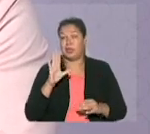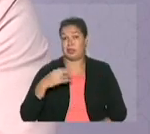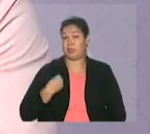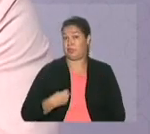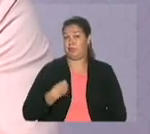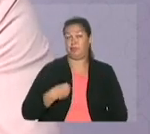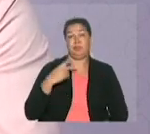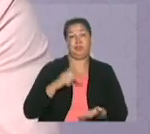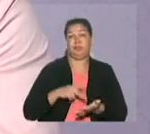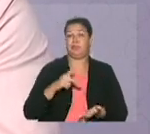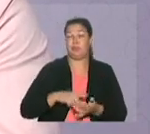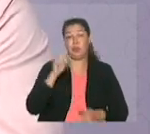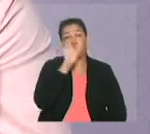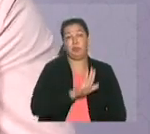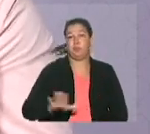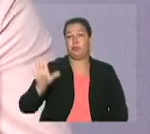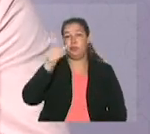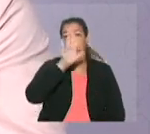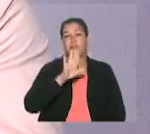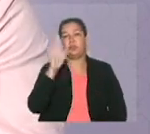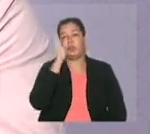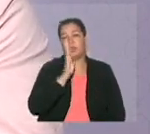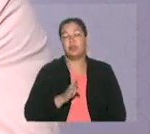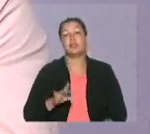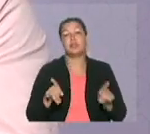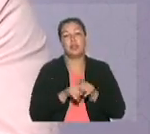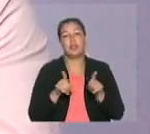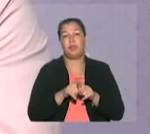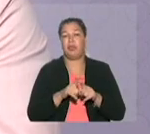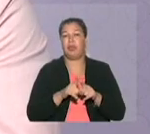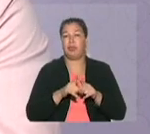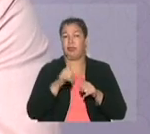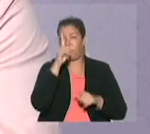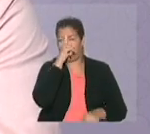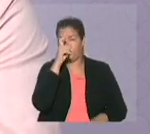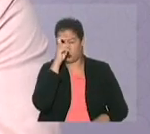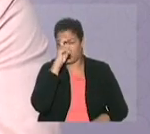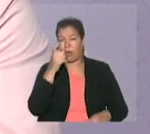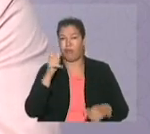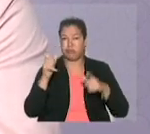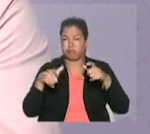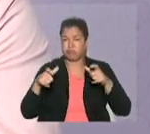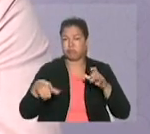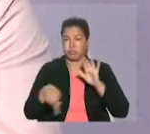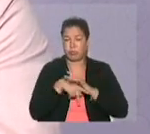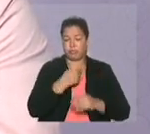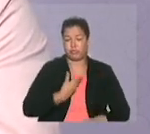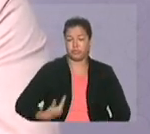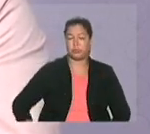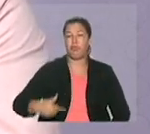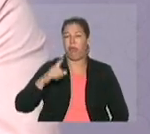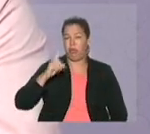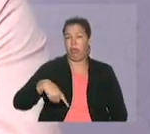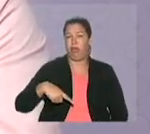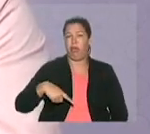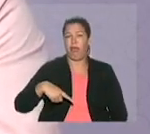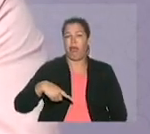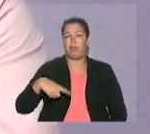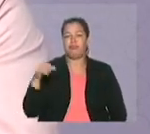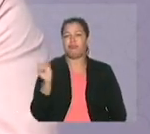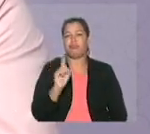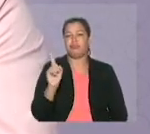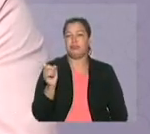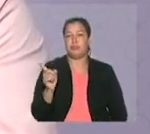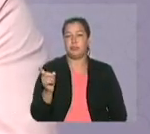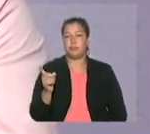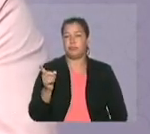a realidade do país, a realidade do SUS é negar, né? As políticas não são